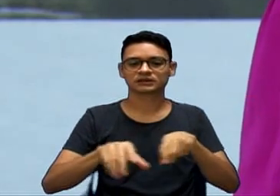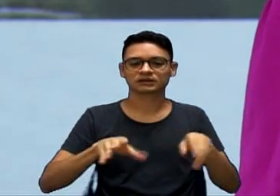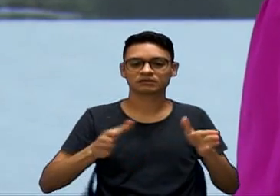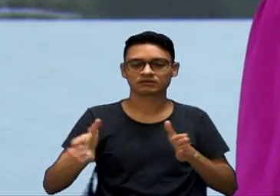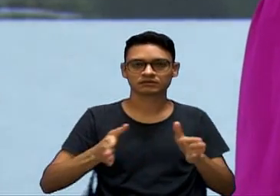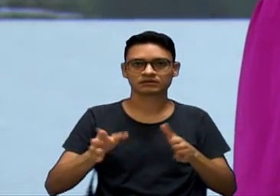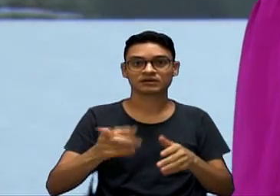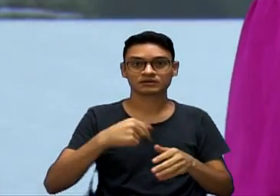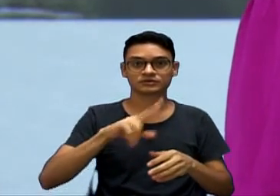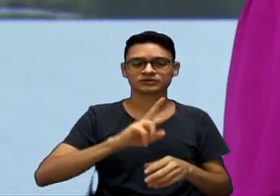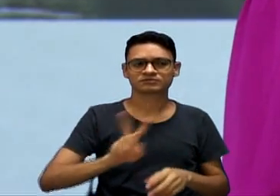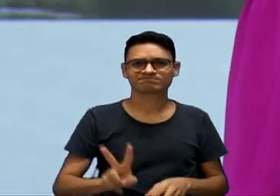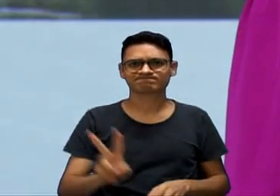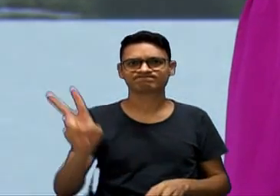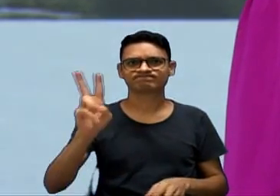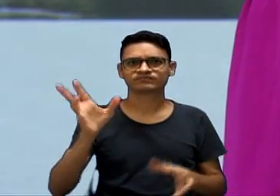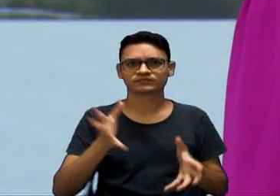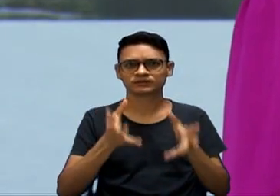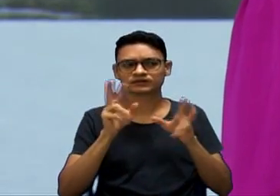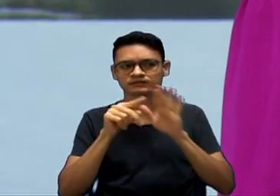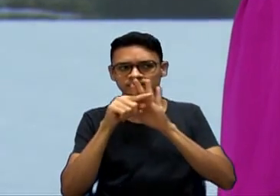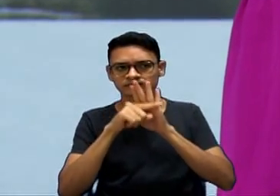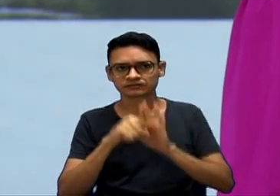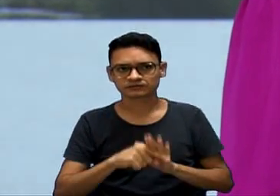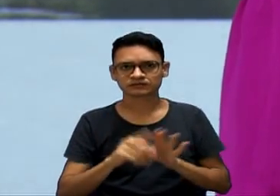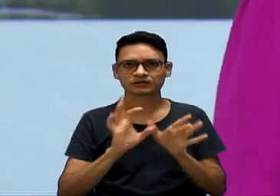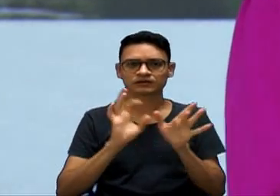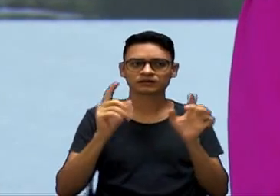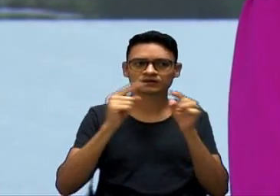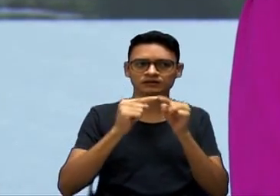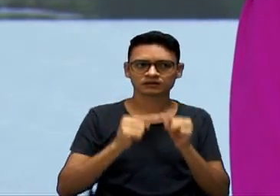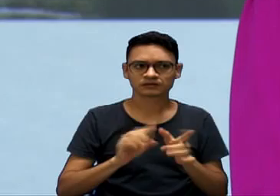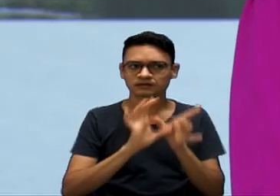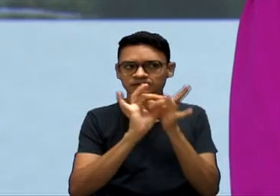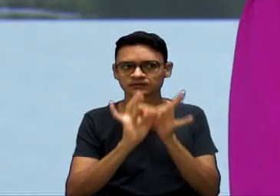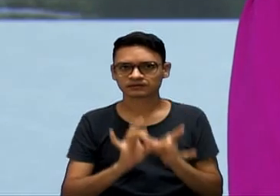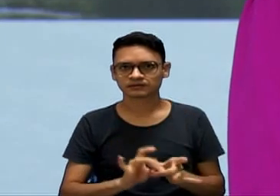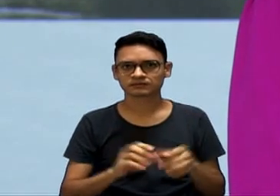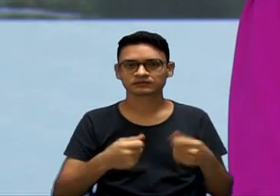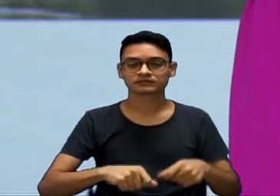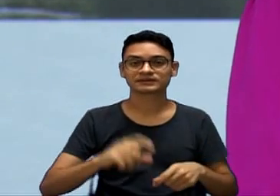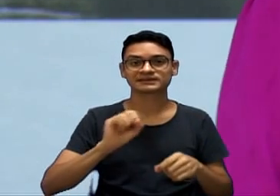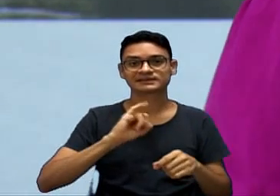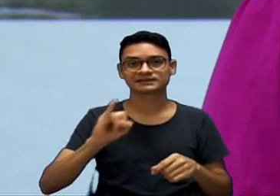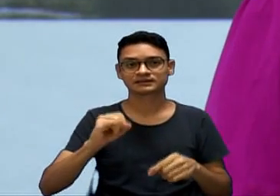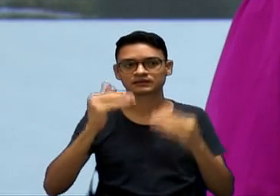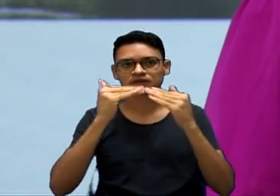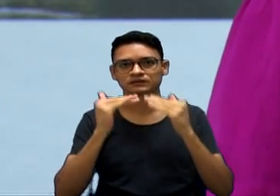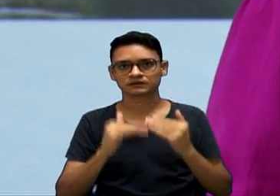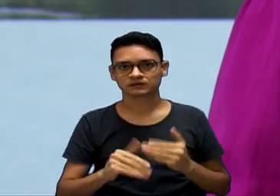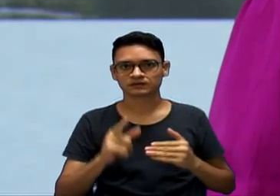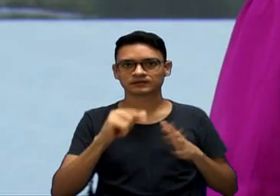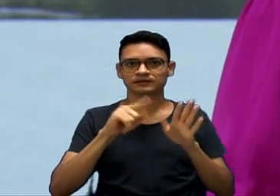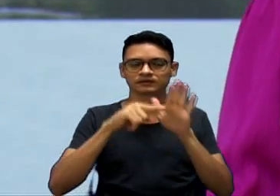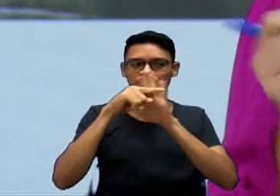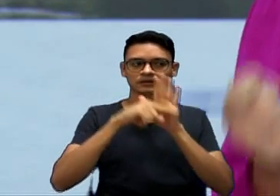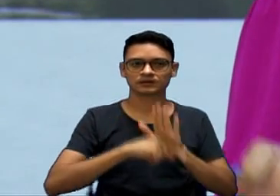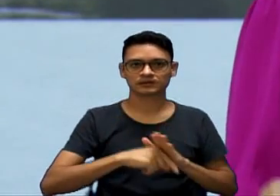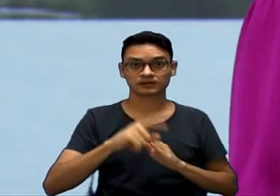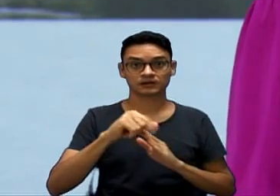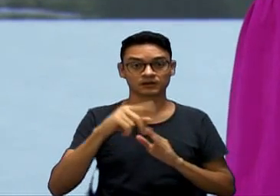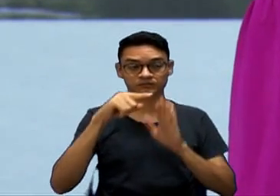que ser valorizado, né? Tem que ser respeitado. Quando houver conflito entre eles, essa é a conclusão de